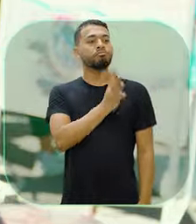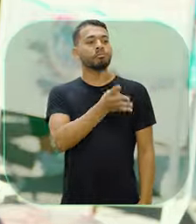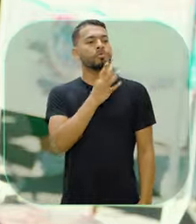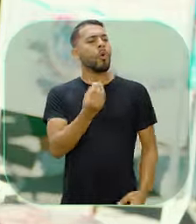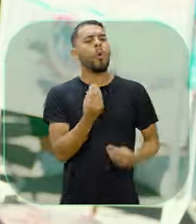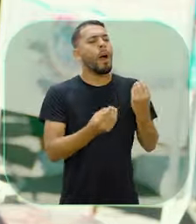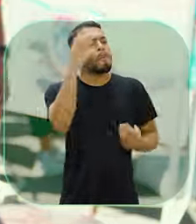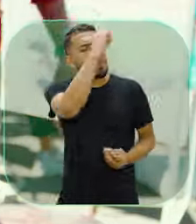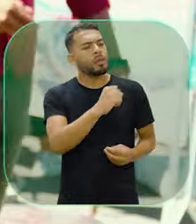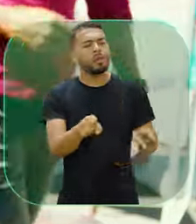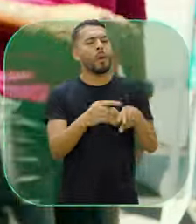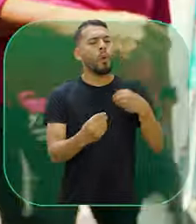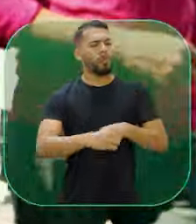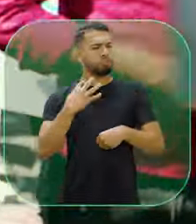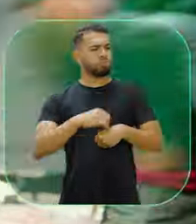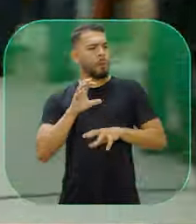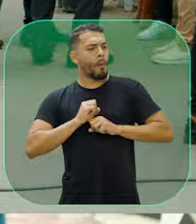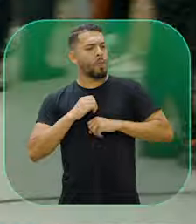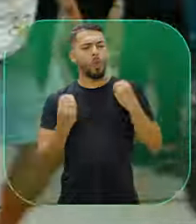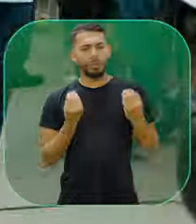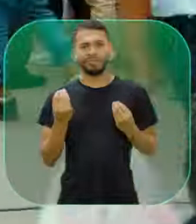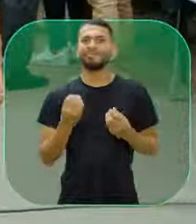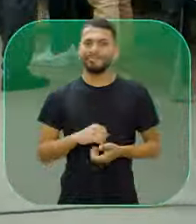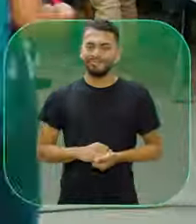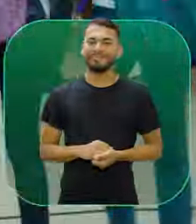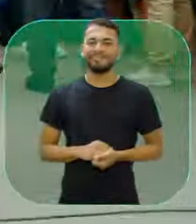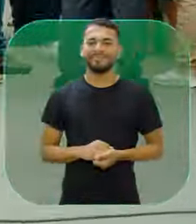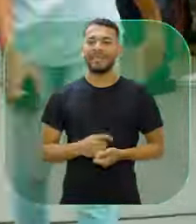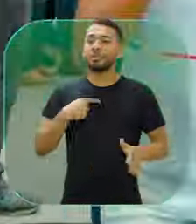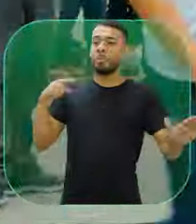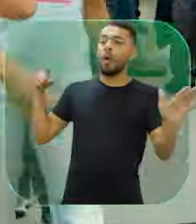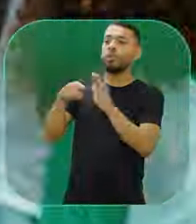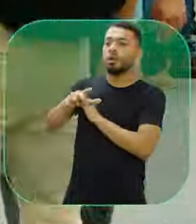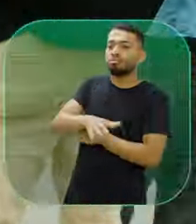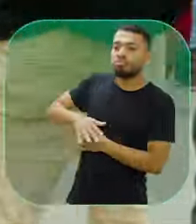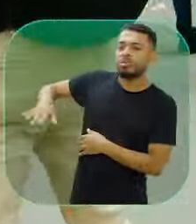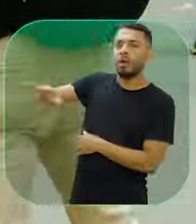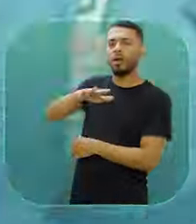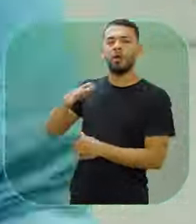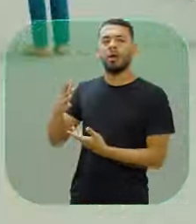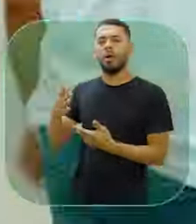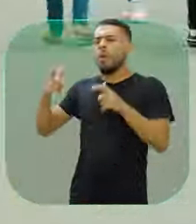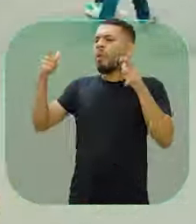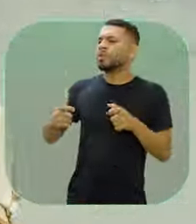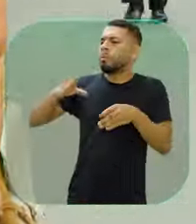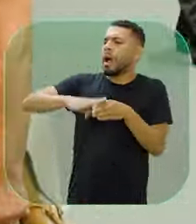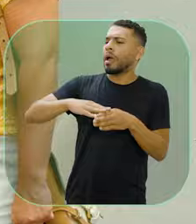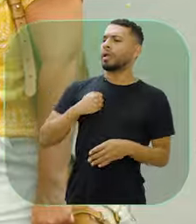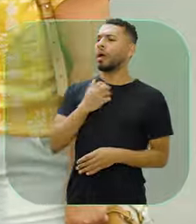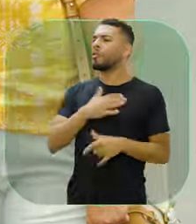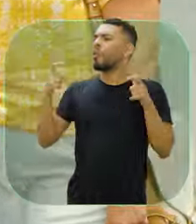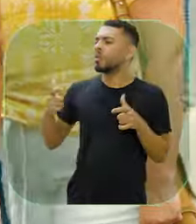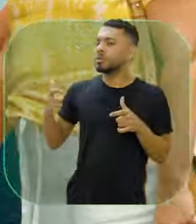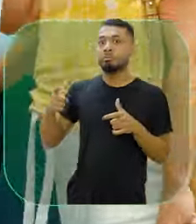que eles aprendem lá e o que eles podem passar para a gente também. E quando a gente pergunta à comunidade onde é o IFPE